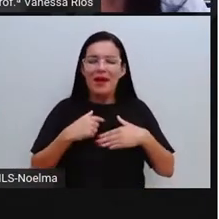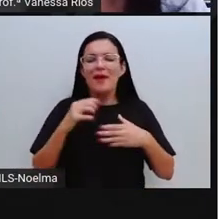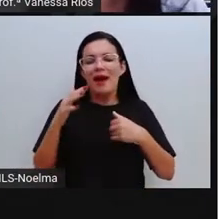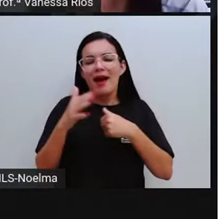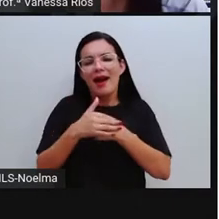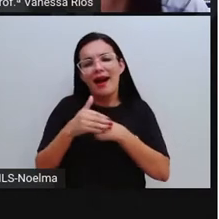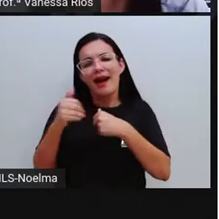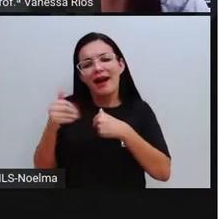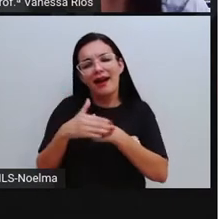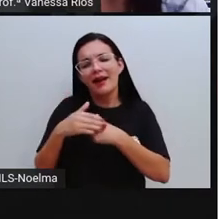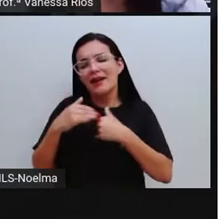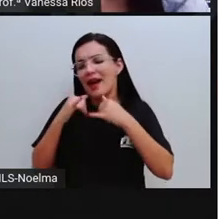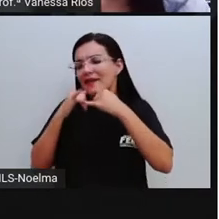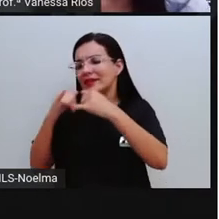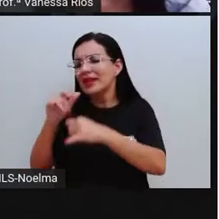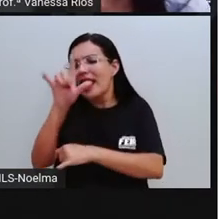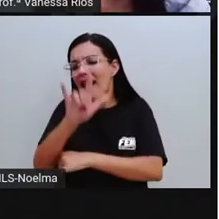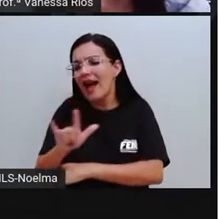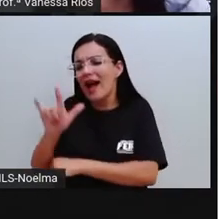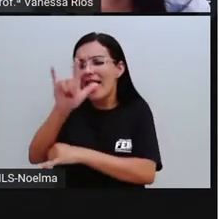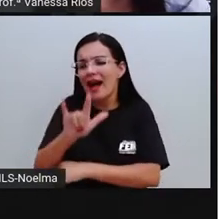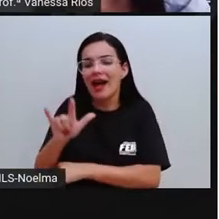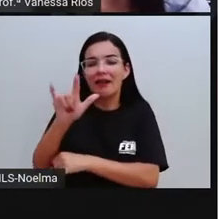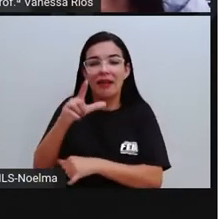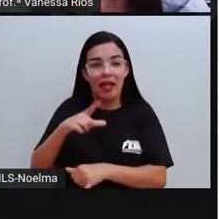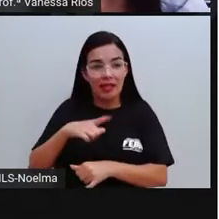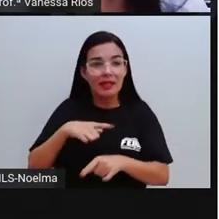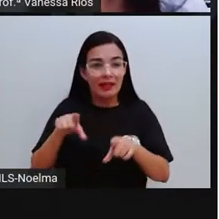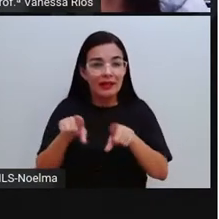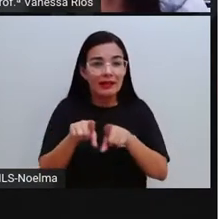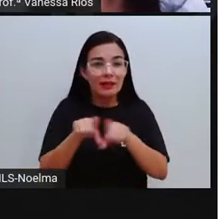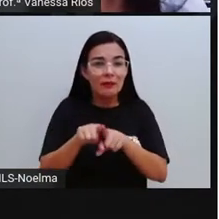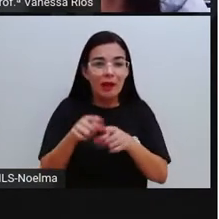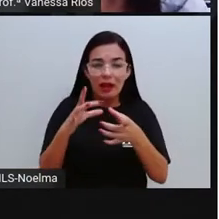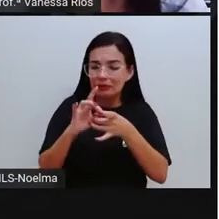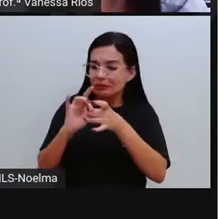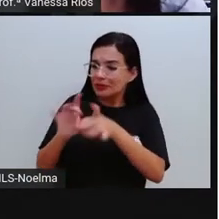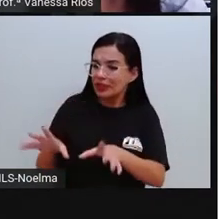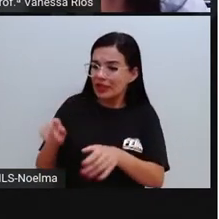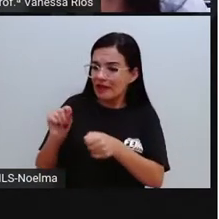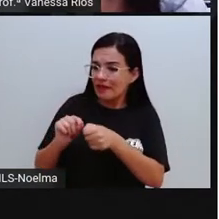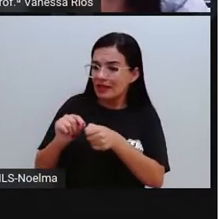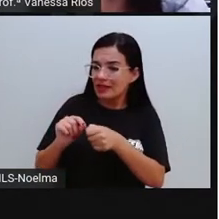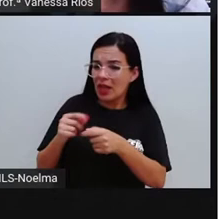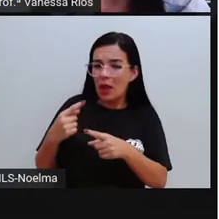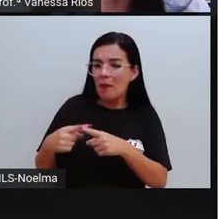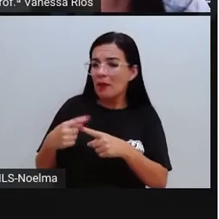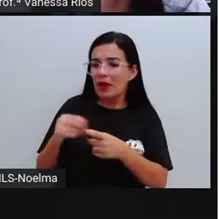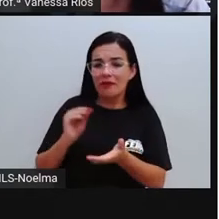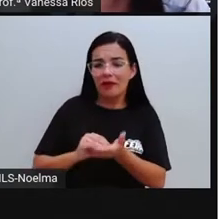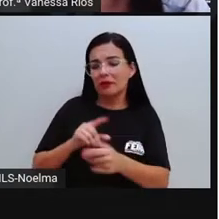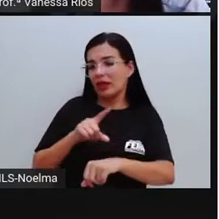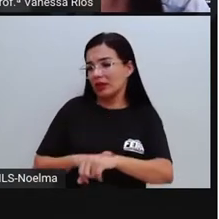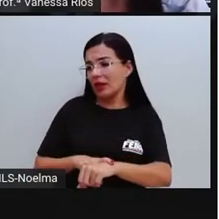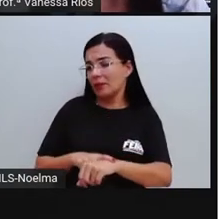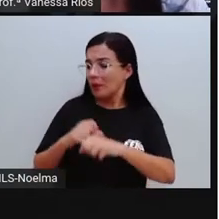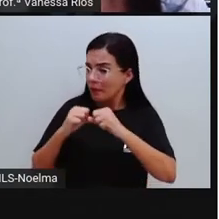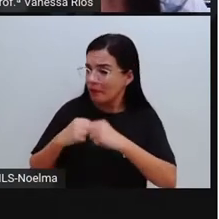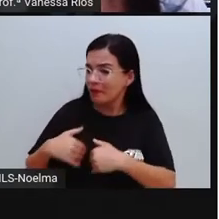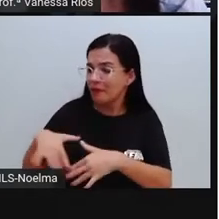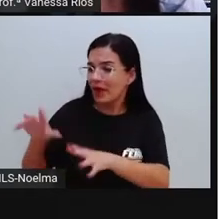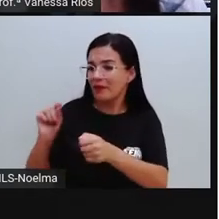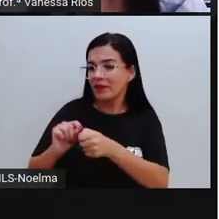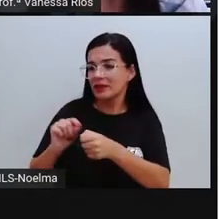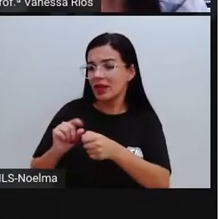eu amo. E tem mais. Não deixe de fazer algo de que gosta devido à falta de tempo. Não deixe de